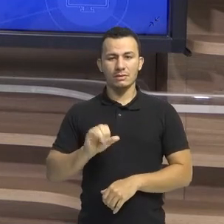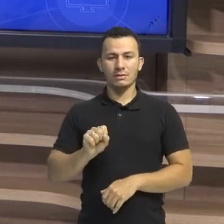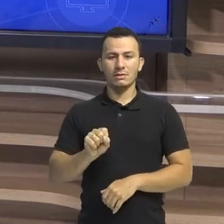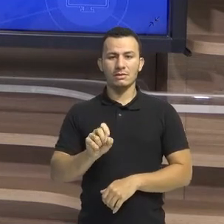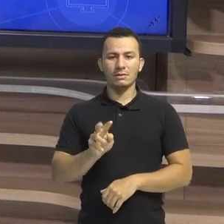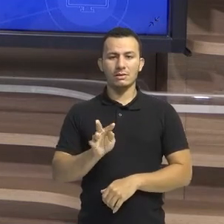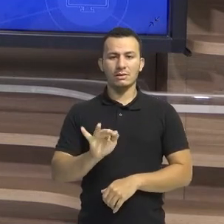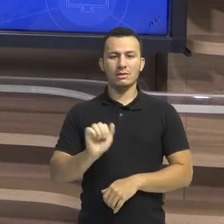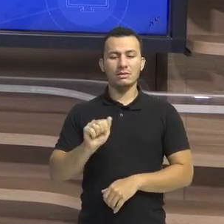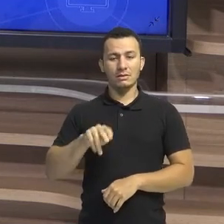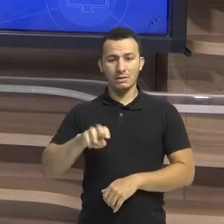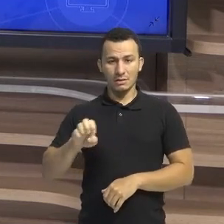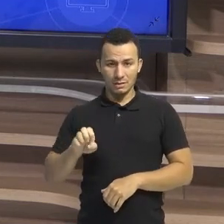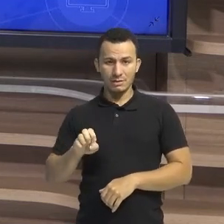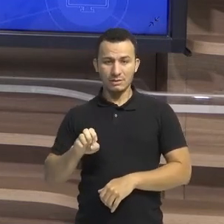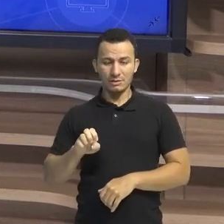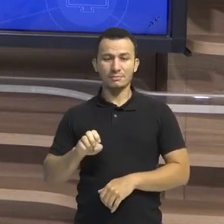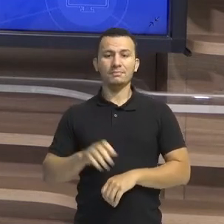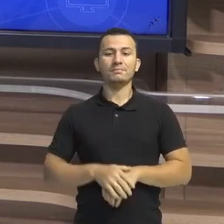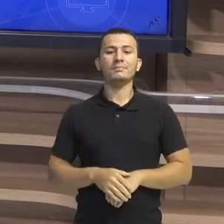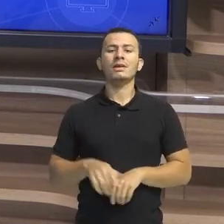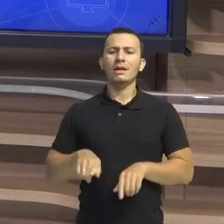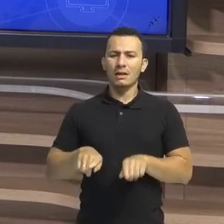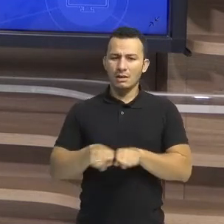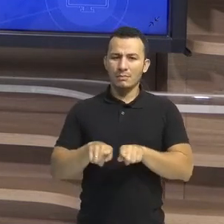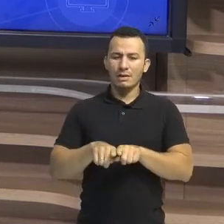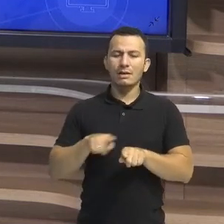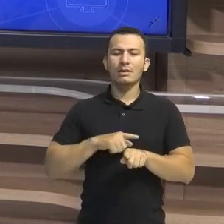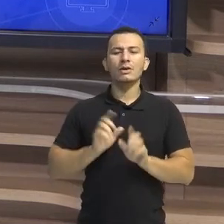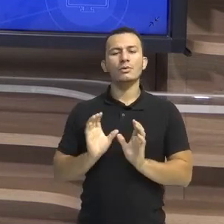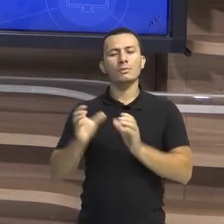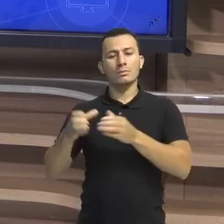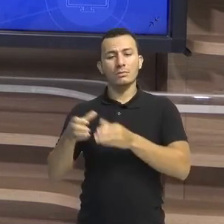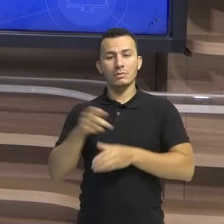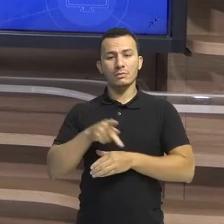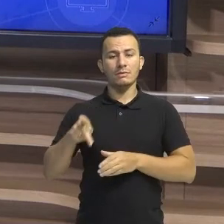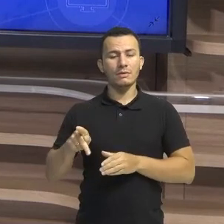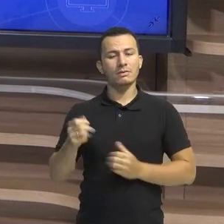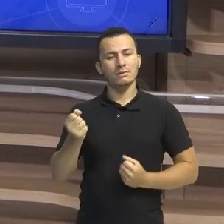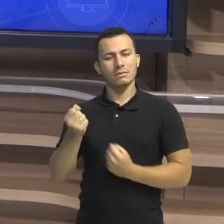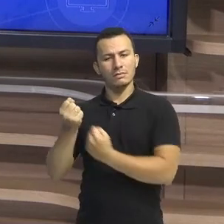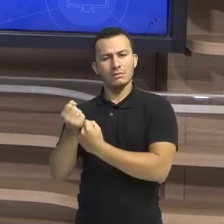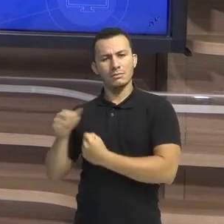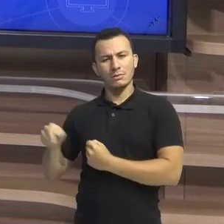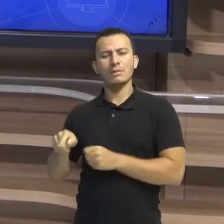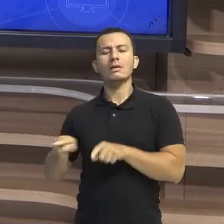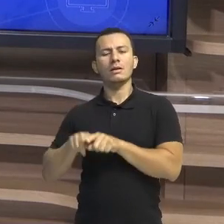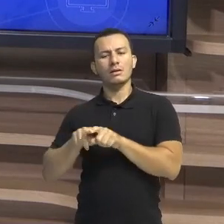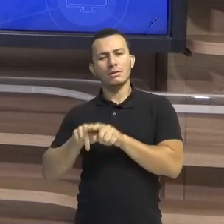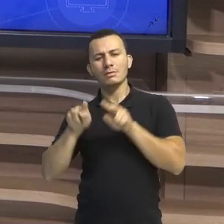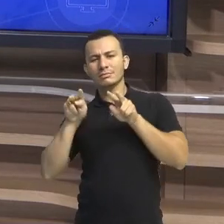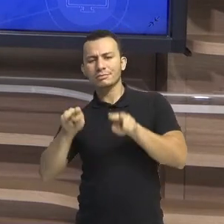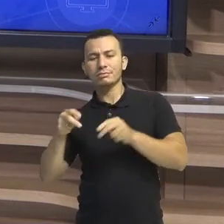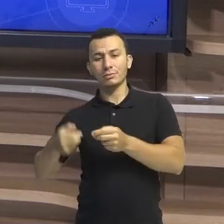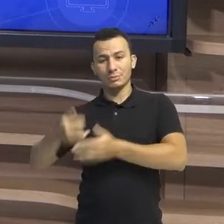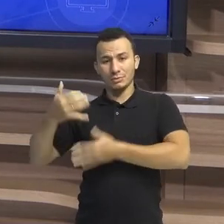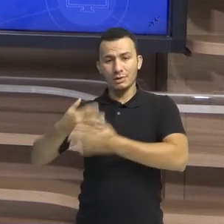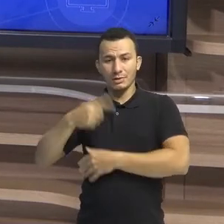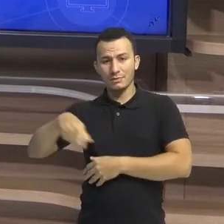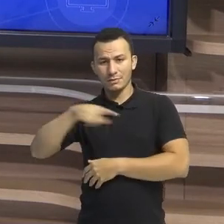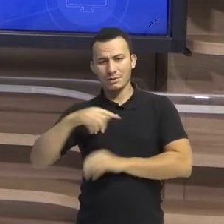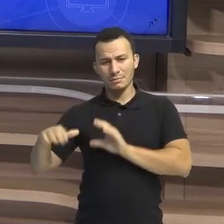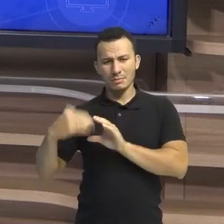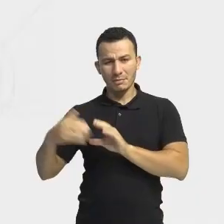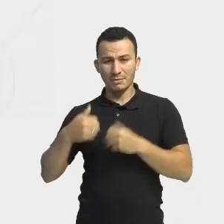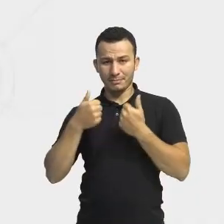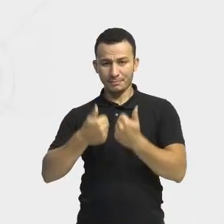hoje. Por aqui, e a professora Yara, a professora Darlinha e o professor Paulo, eles estão acompanhando vocês aí pelo chat, ok? A